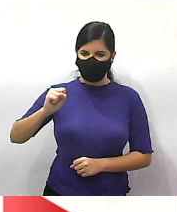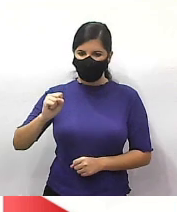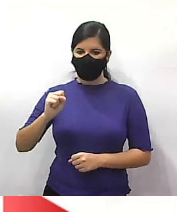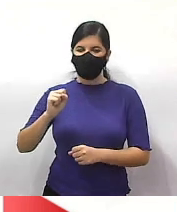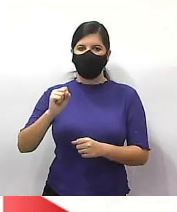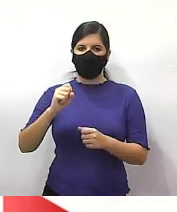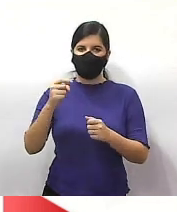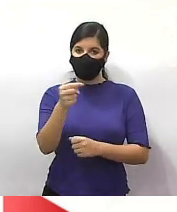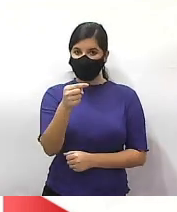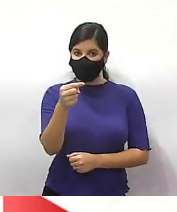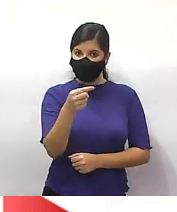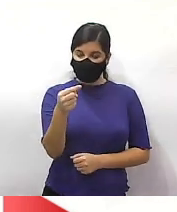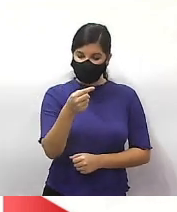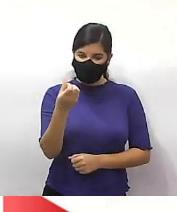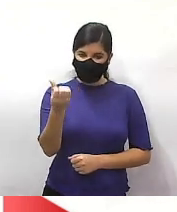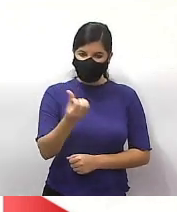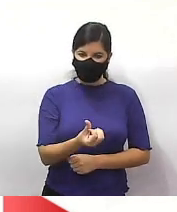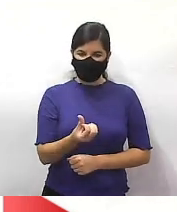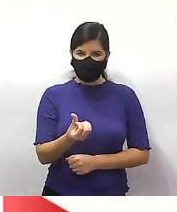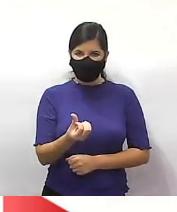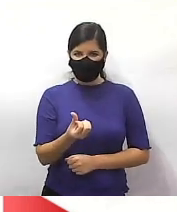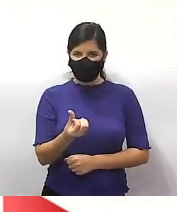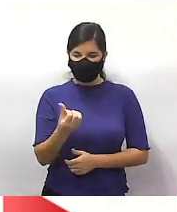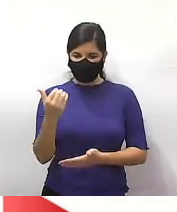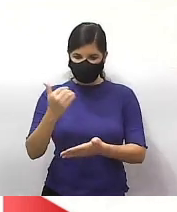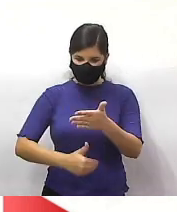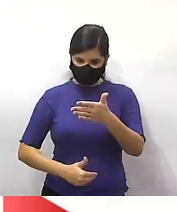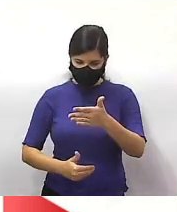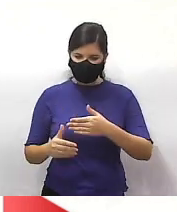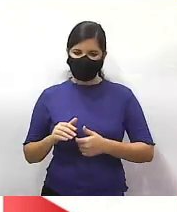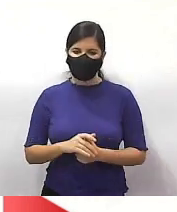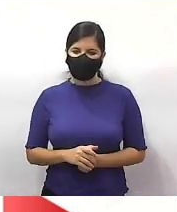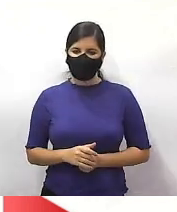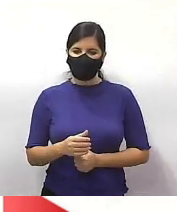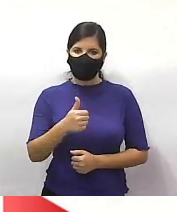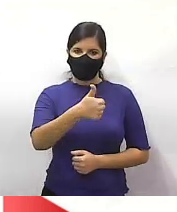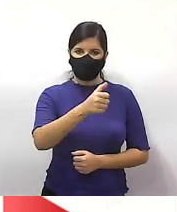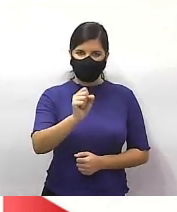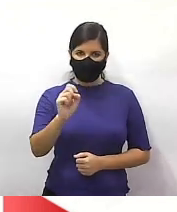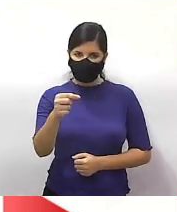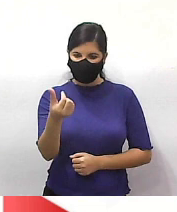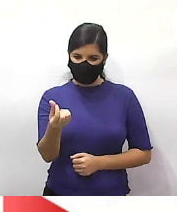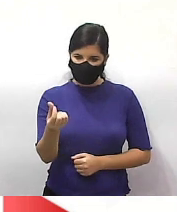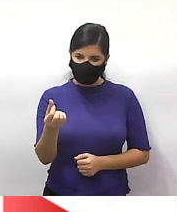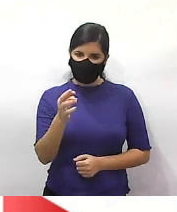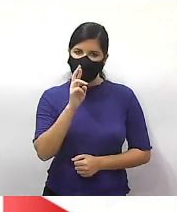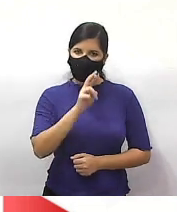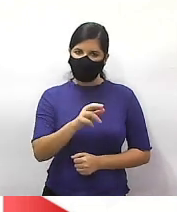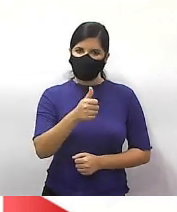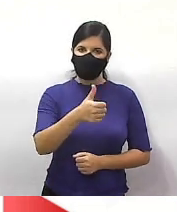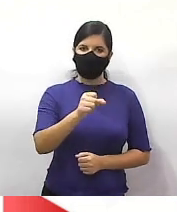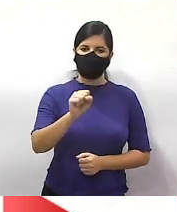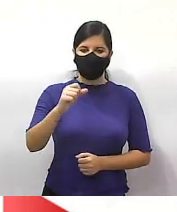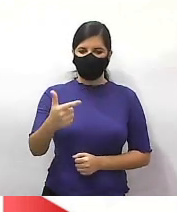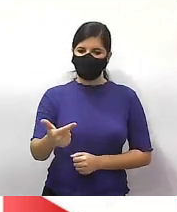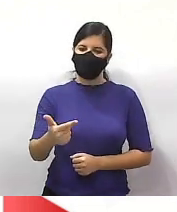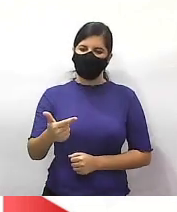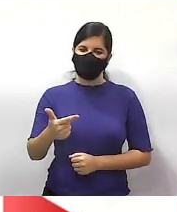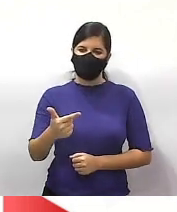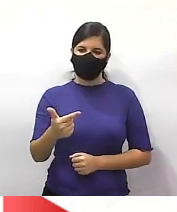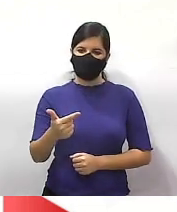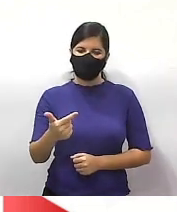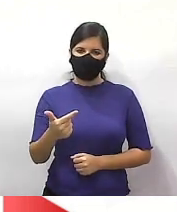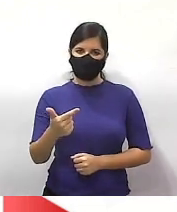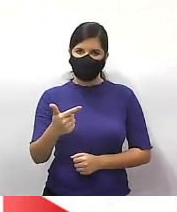188 menos esse 6 que eu acabei de calcular. Então eu vou pegar 188 menos 6, vai dar